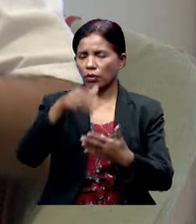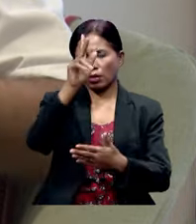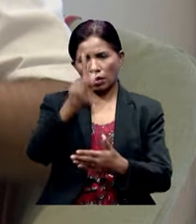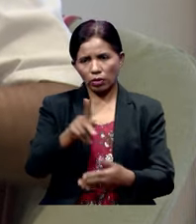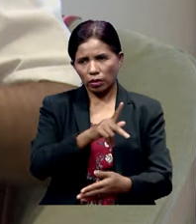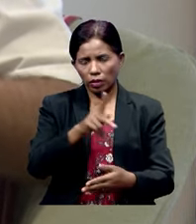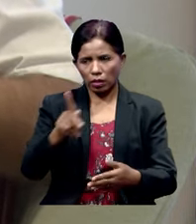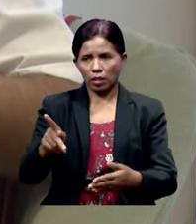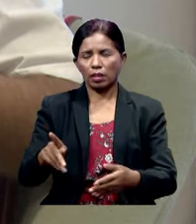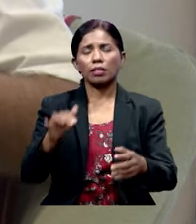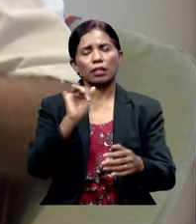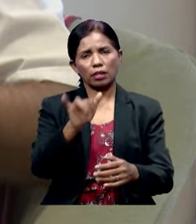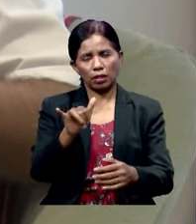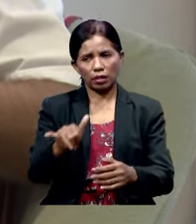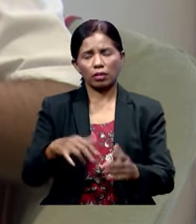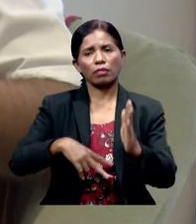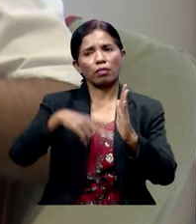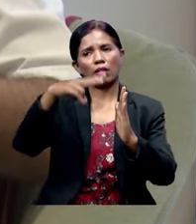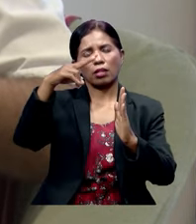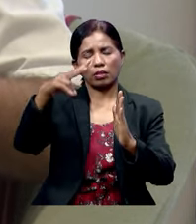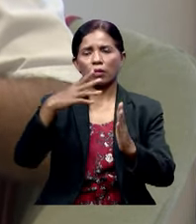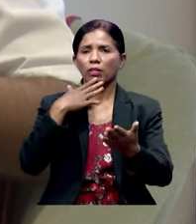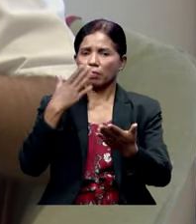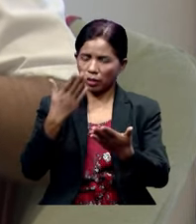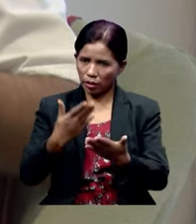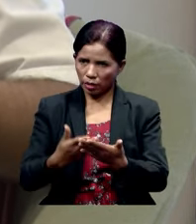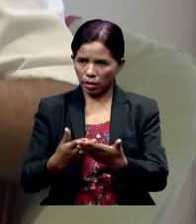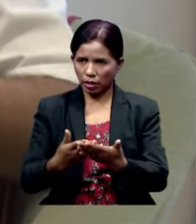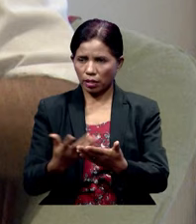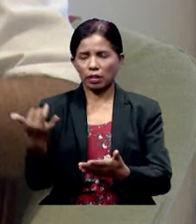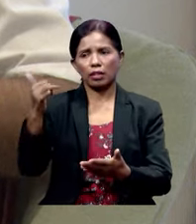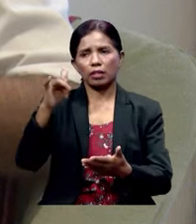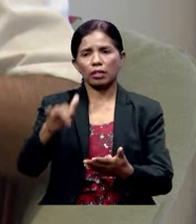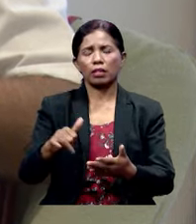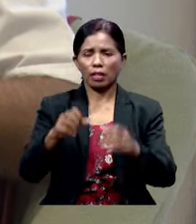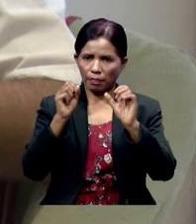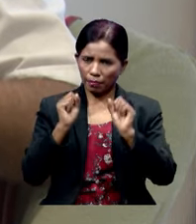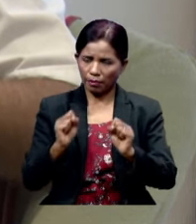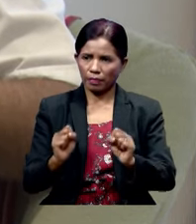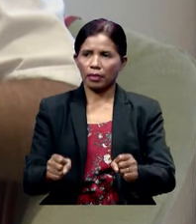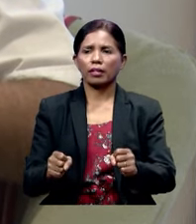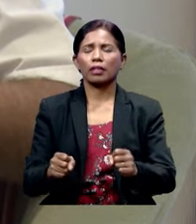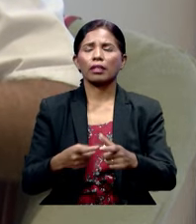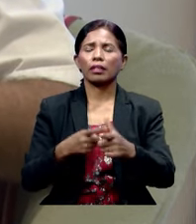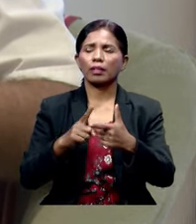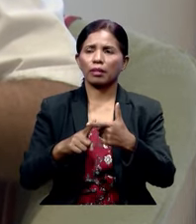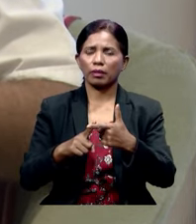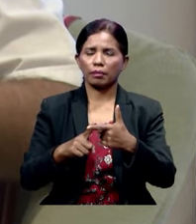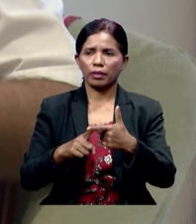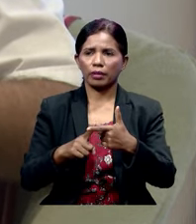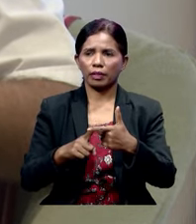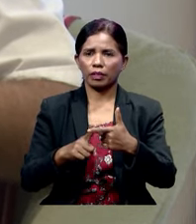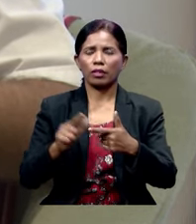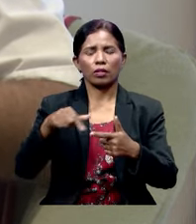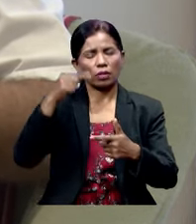acrescentam também o valor do amor ao próximo e eles poderão depois quando o